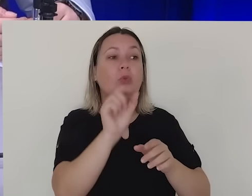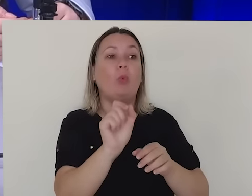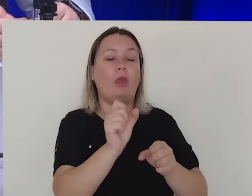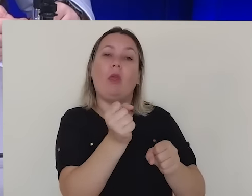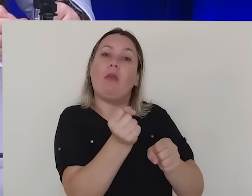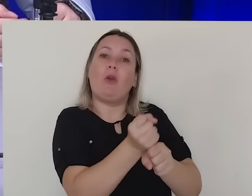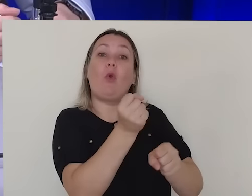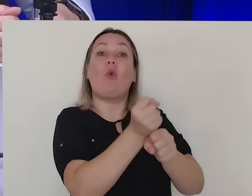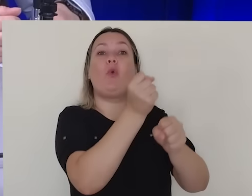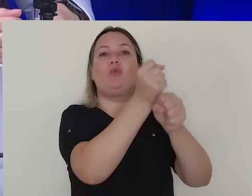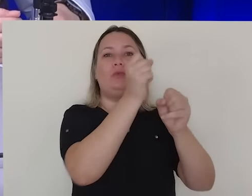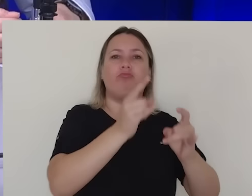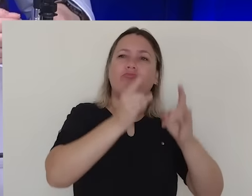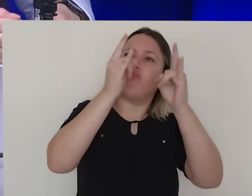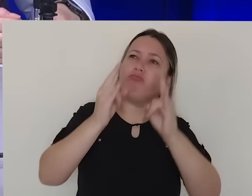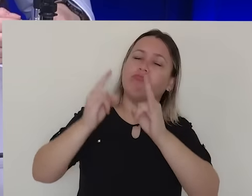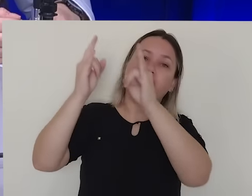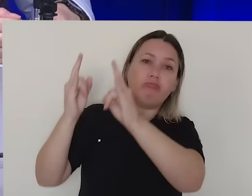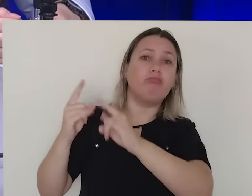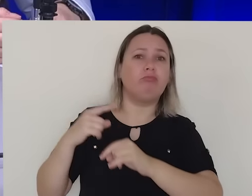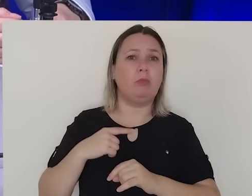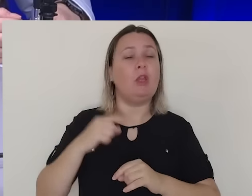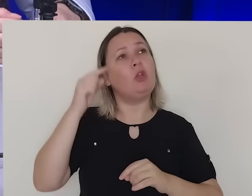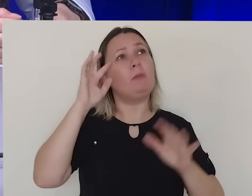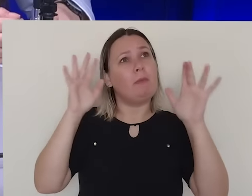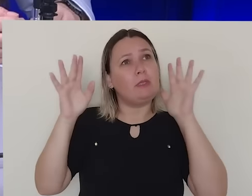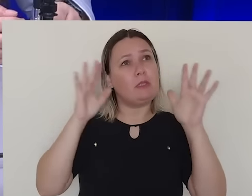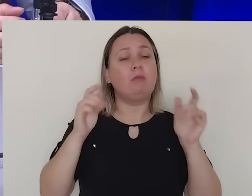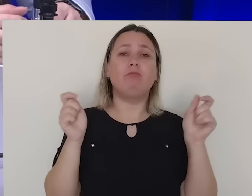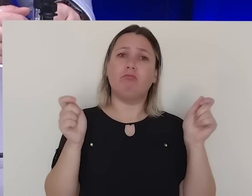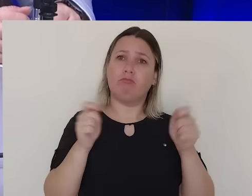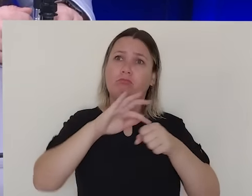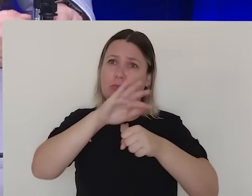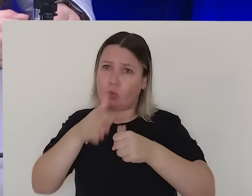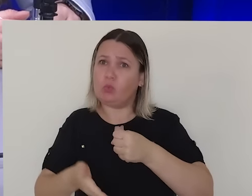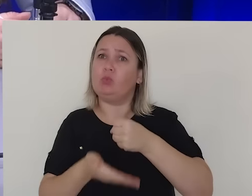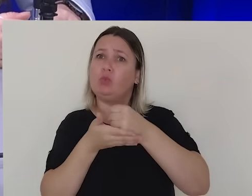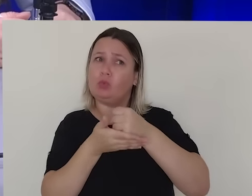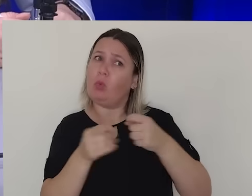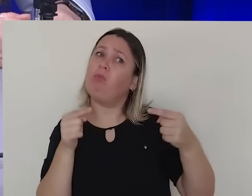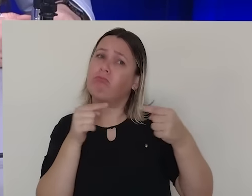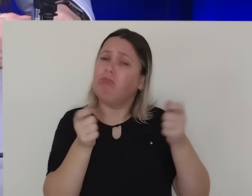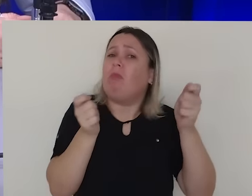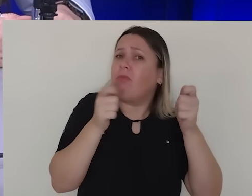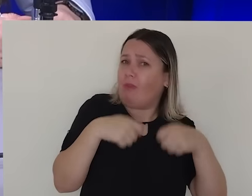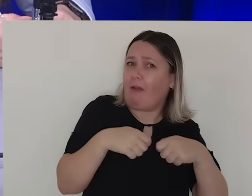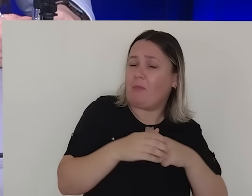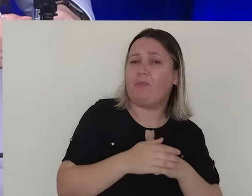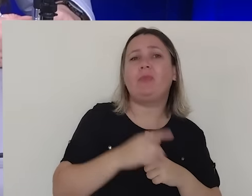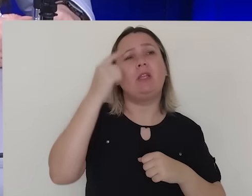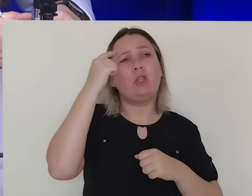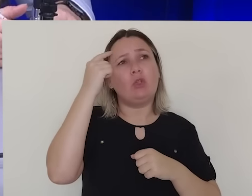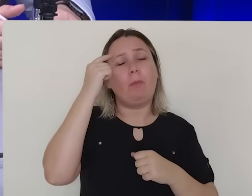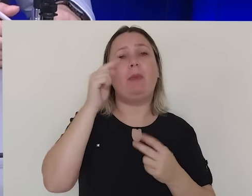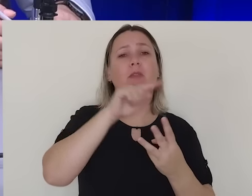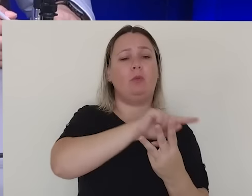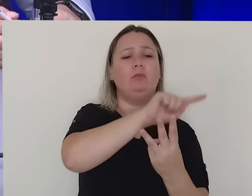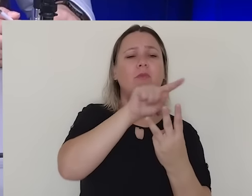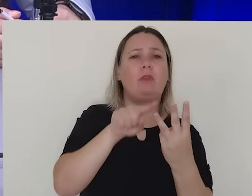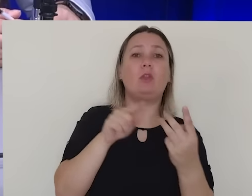uma empresa sustentável né E se você pensar no setor da construção né nos três pilares né tanto no ambiental como no